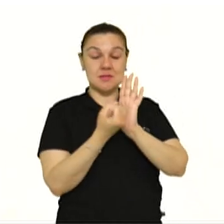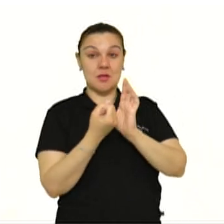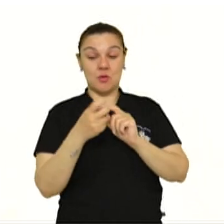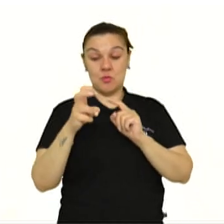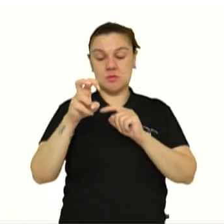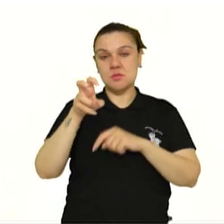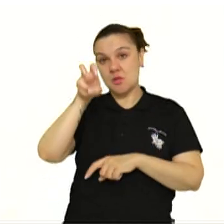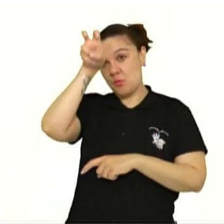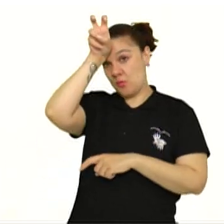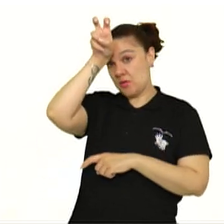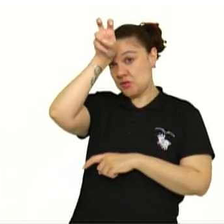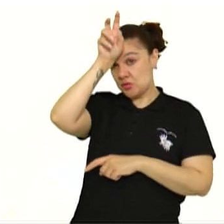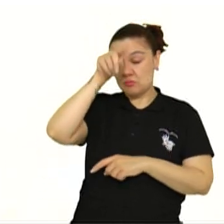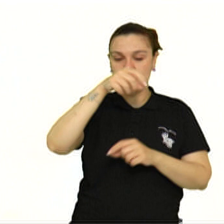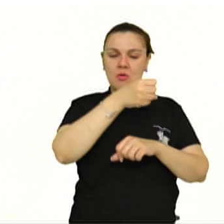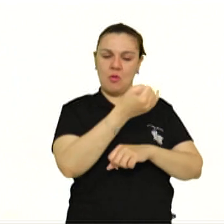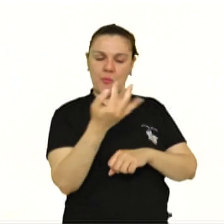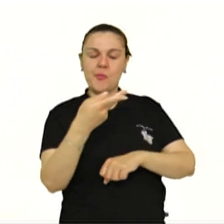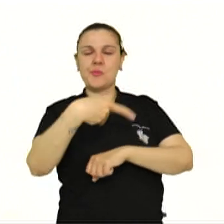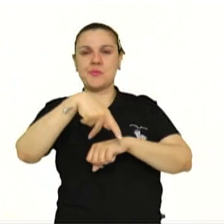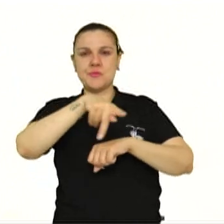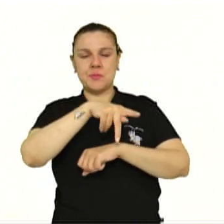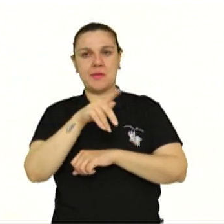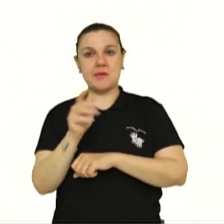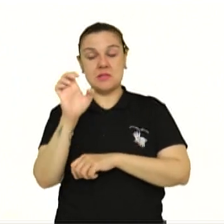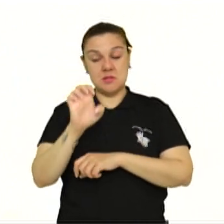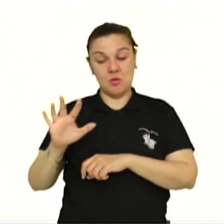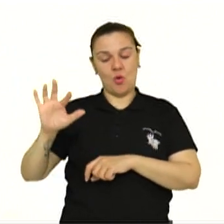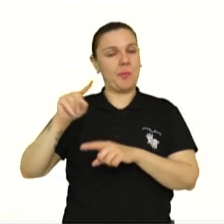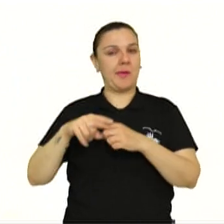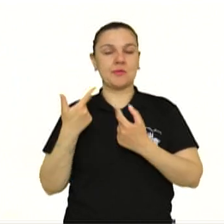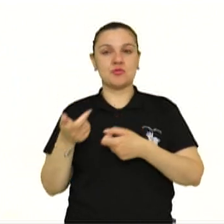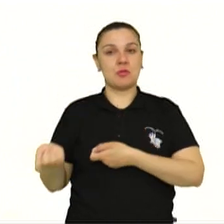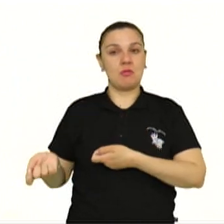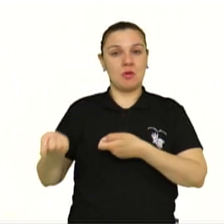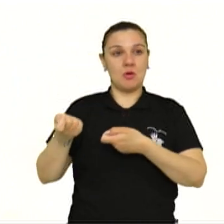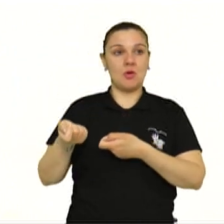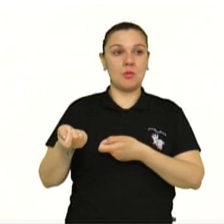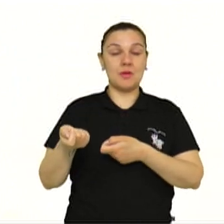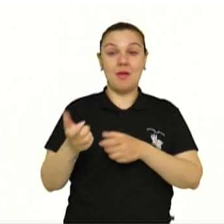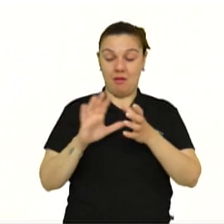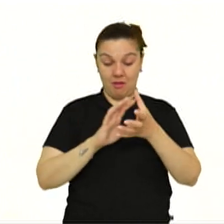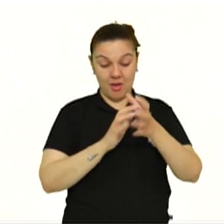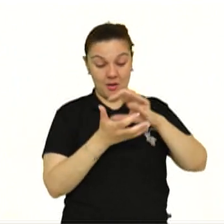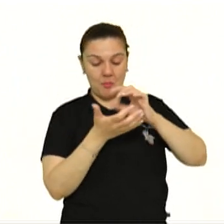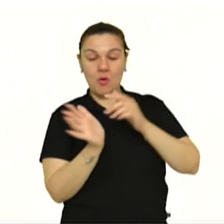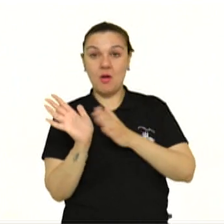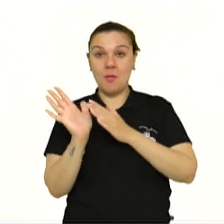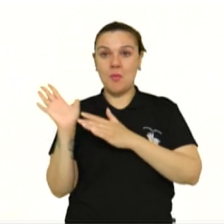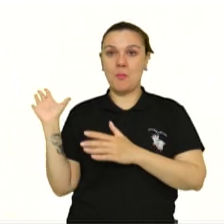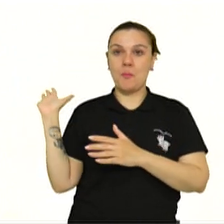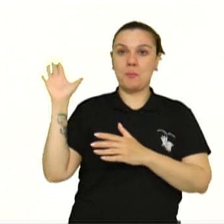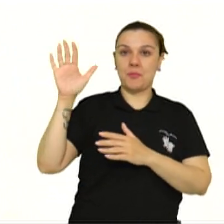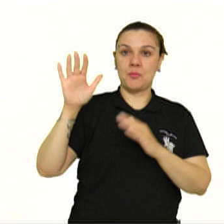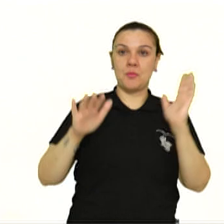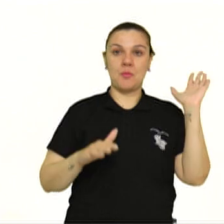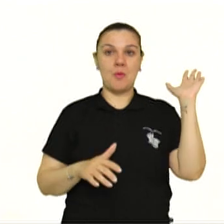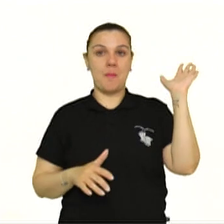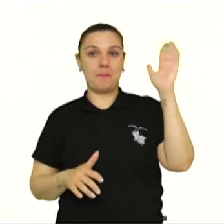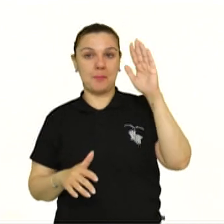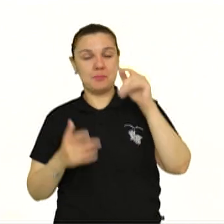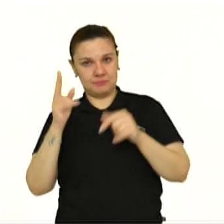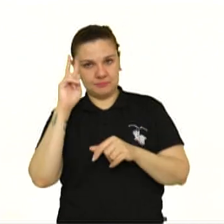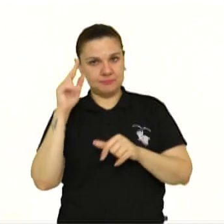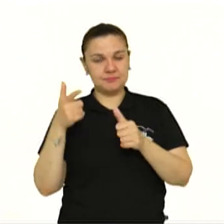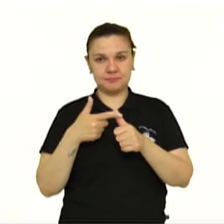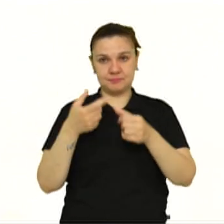no Egito e alguns países da Europa também, só que sem a raquete, com uma bola e com as mãos. Lembra que eu falei na primeira aula, eu falei